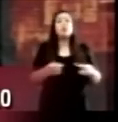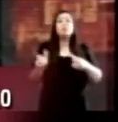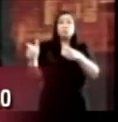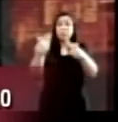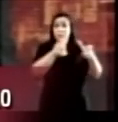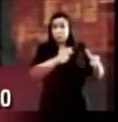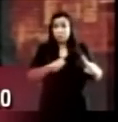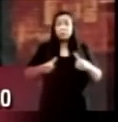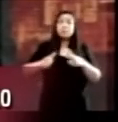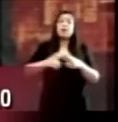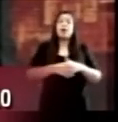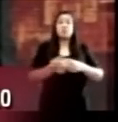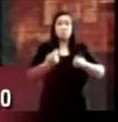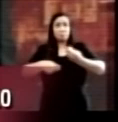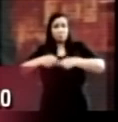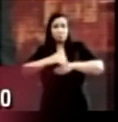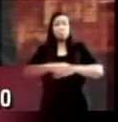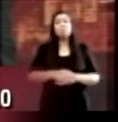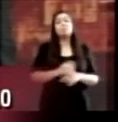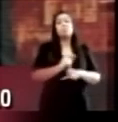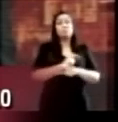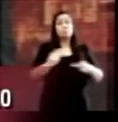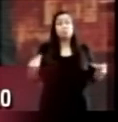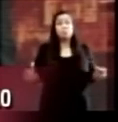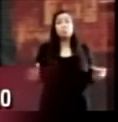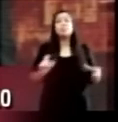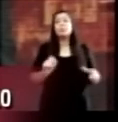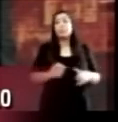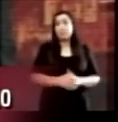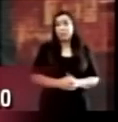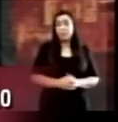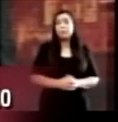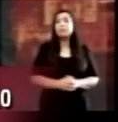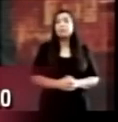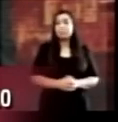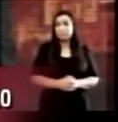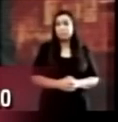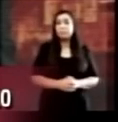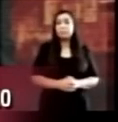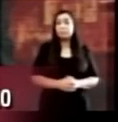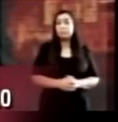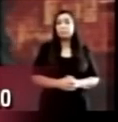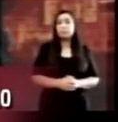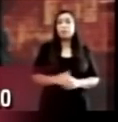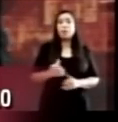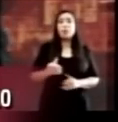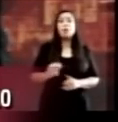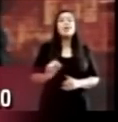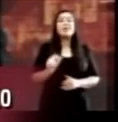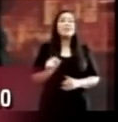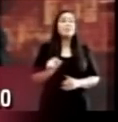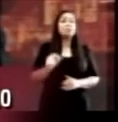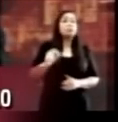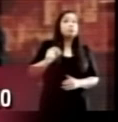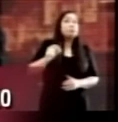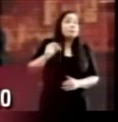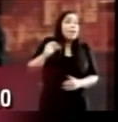estabelecimentos, uma grande maioria deles, a não ser o que tem dado mais trabalho para a gente, são bares,